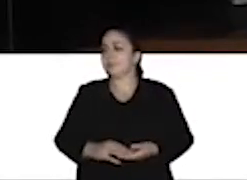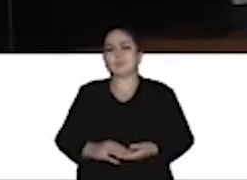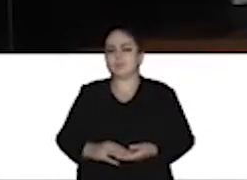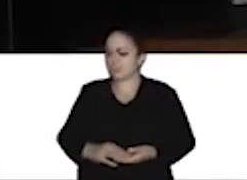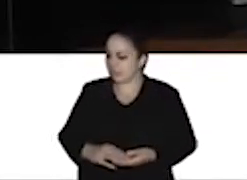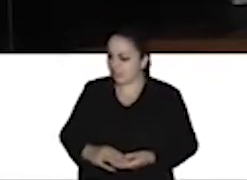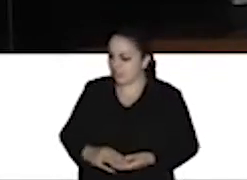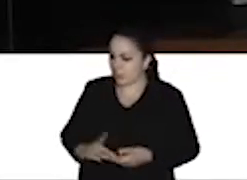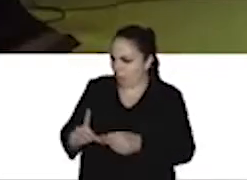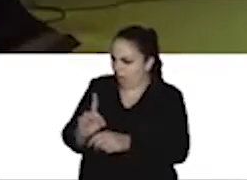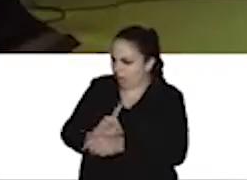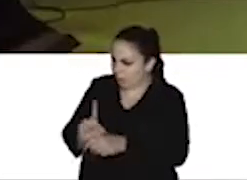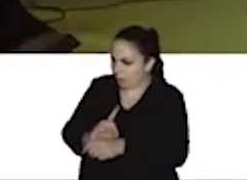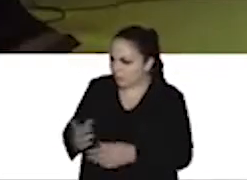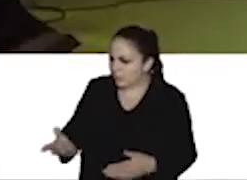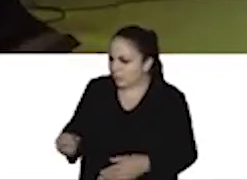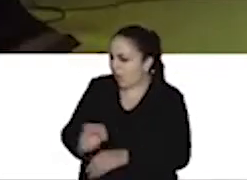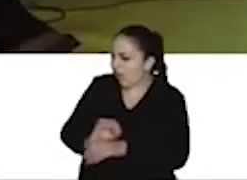Dourado?